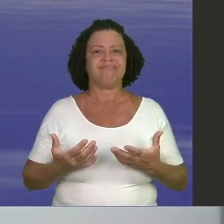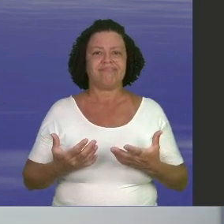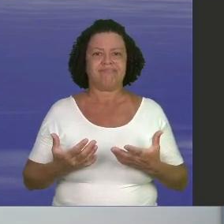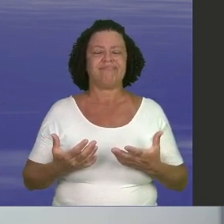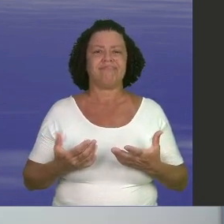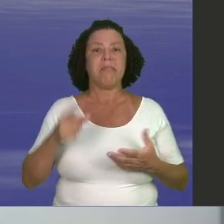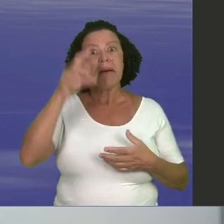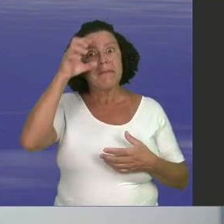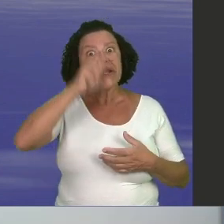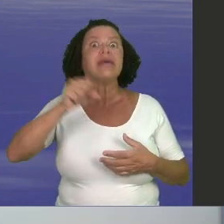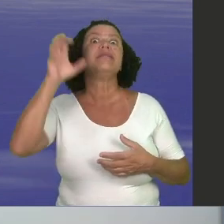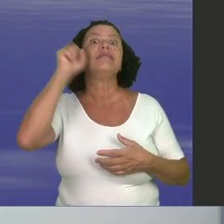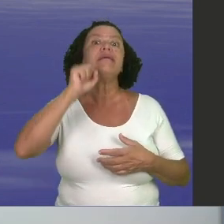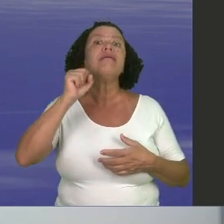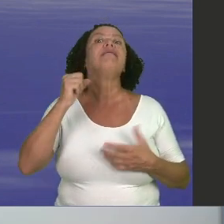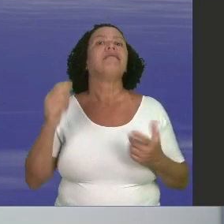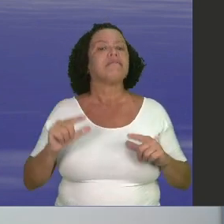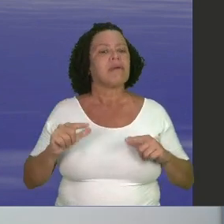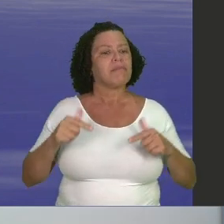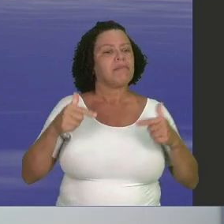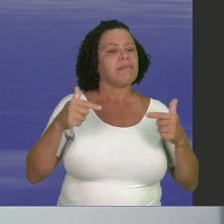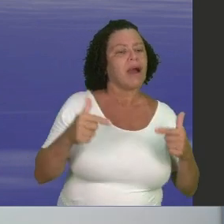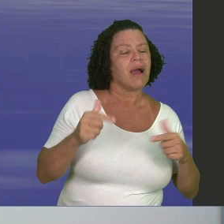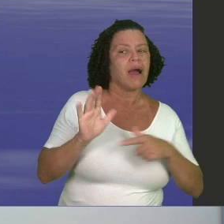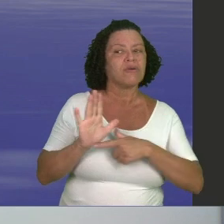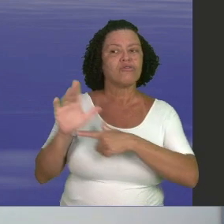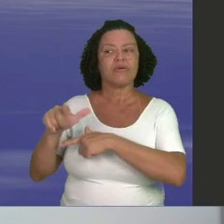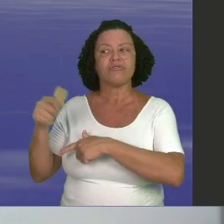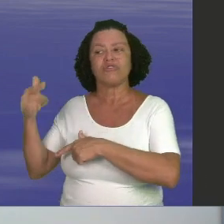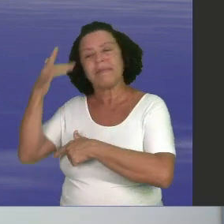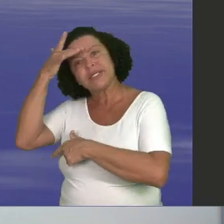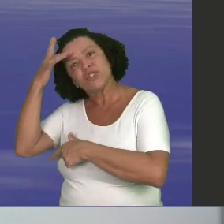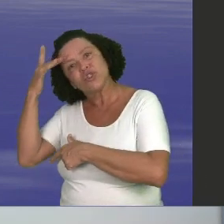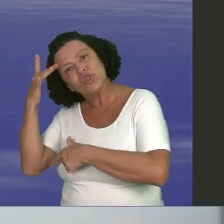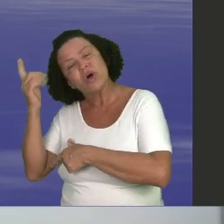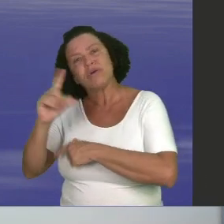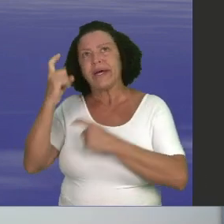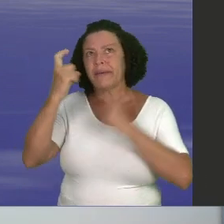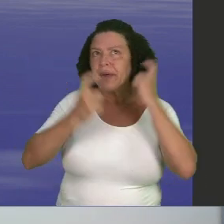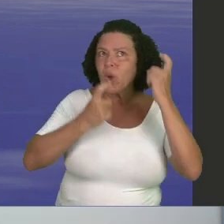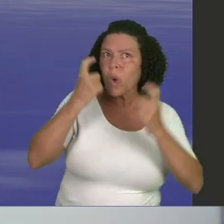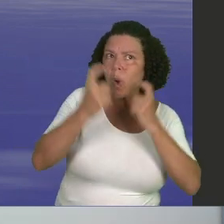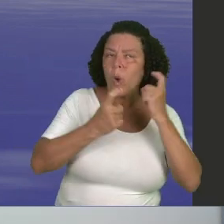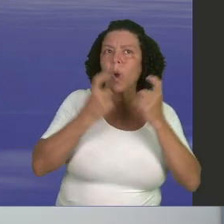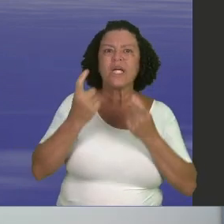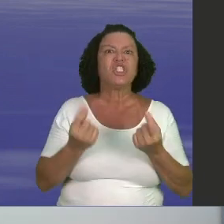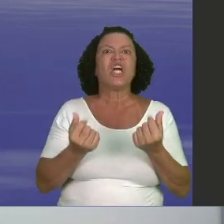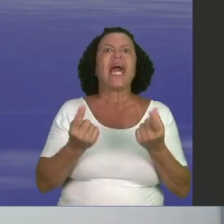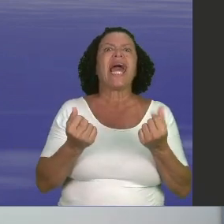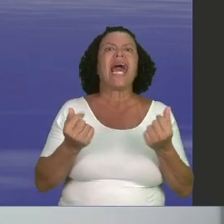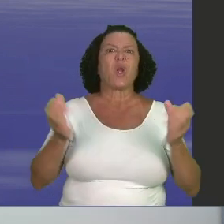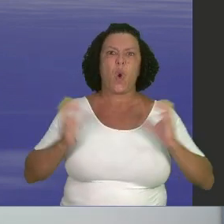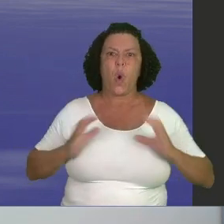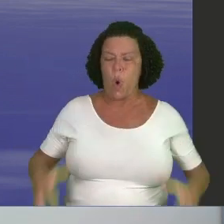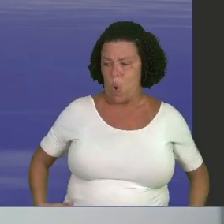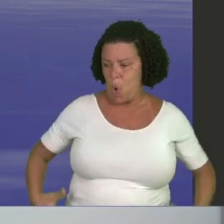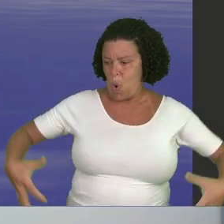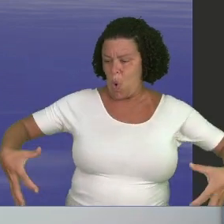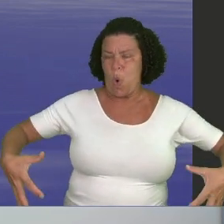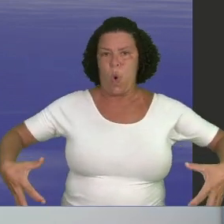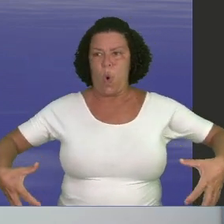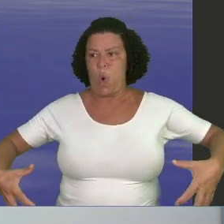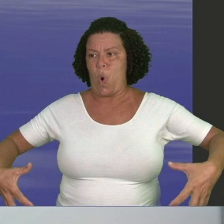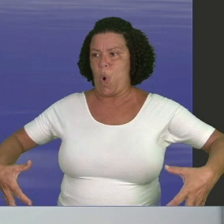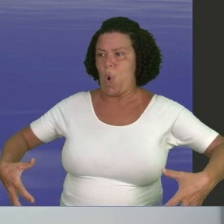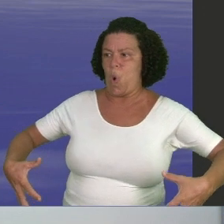para trabalhar e ajudar outras pessoas, não se preocupar tanto em gerir fortunas, você vai acabar